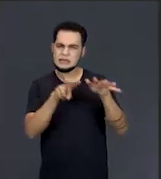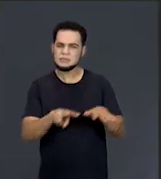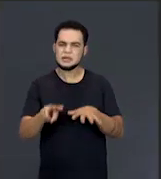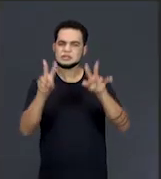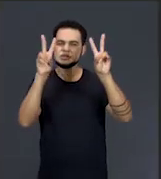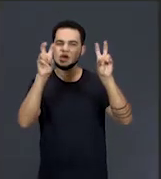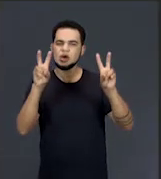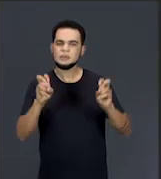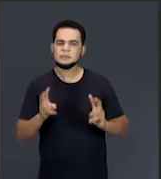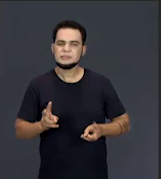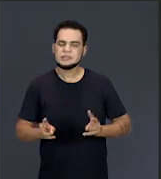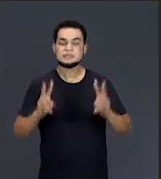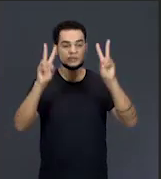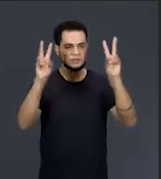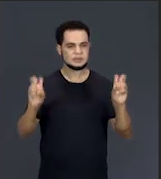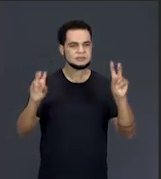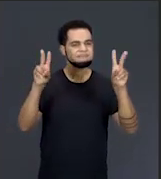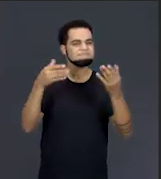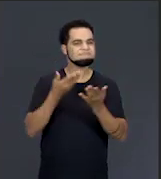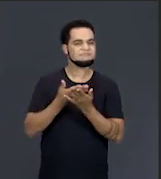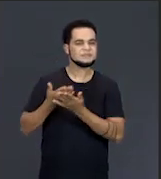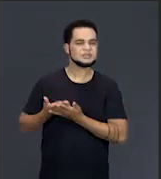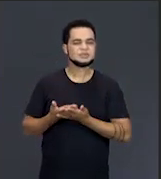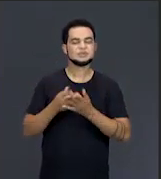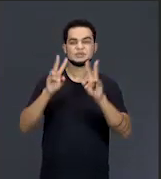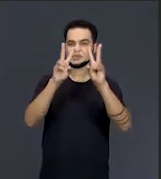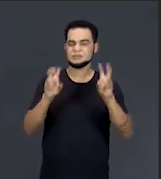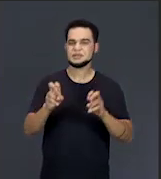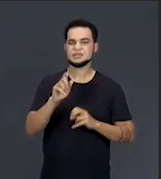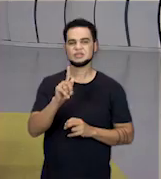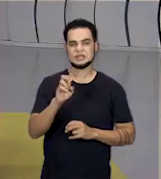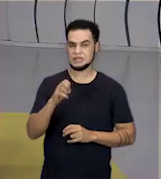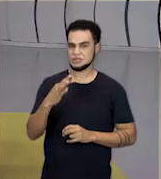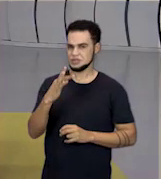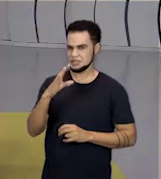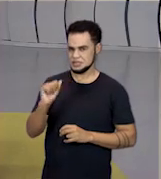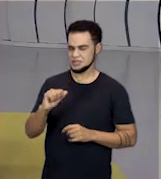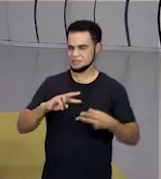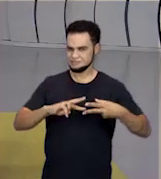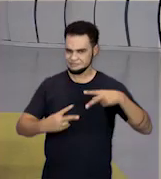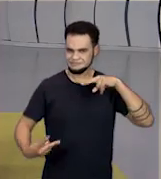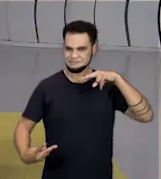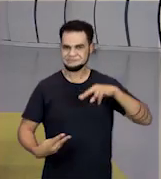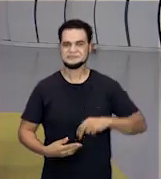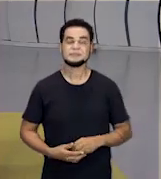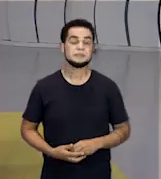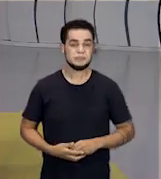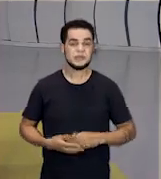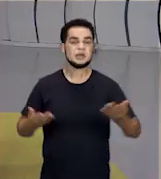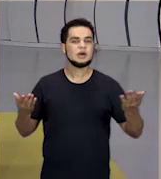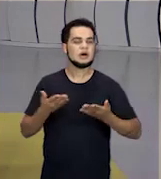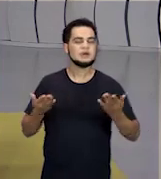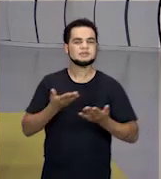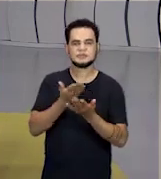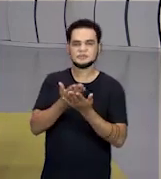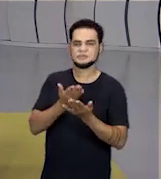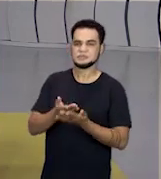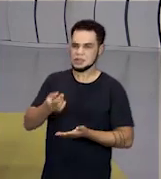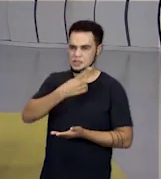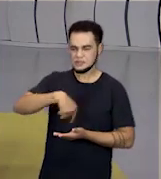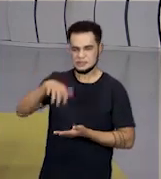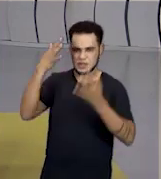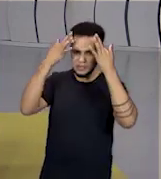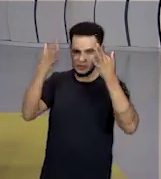dando sequência aí aos nossos estudos da genética. Então, na nossa aula de hoje, iremos